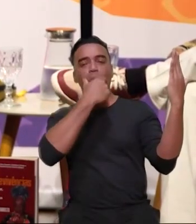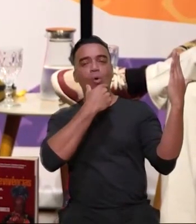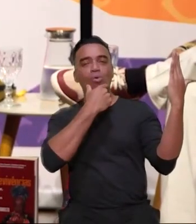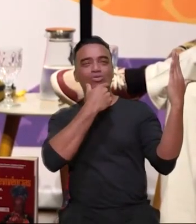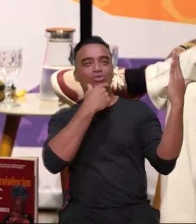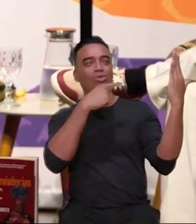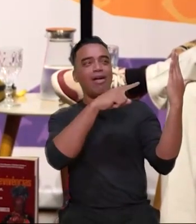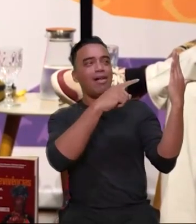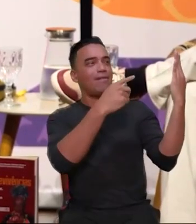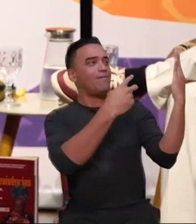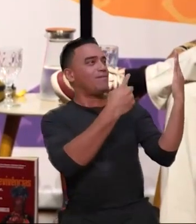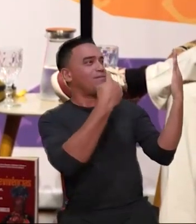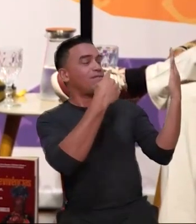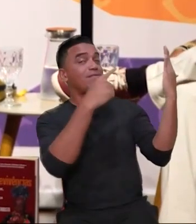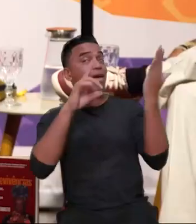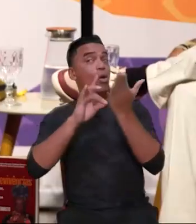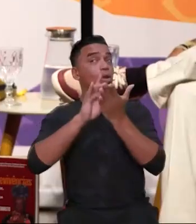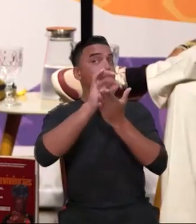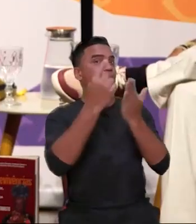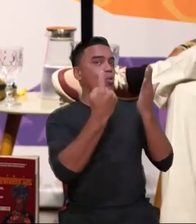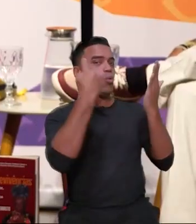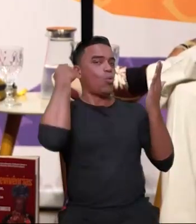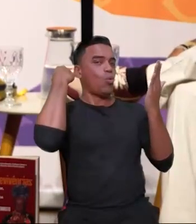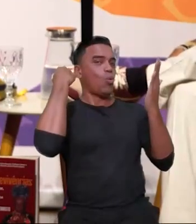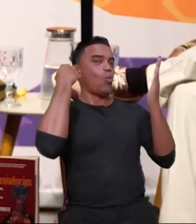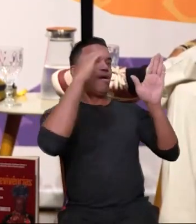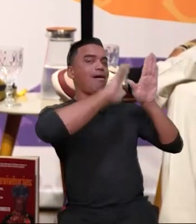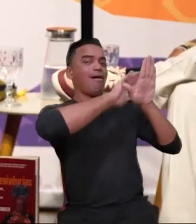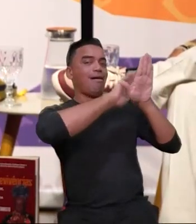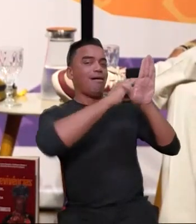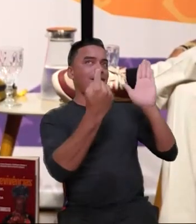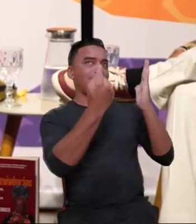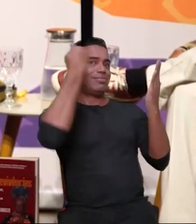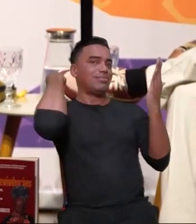rosto, ela vê o inimigo que está por trás dela.